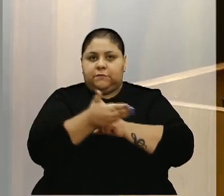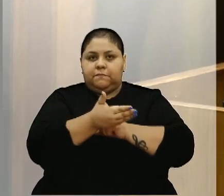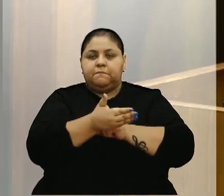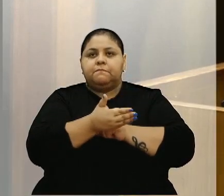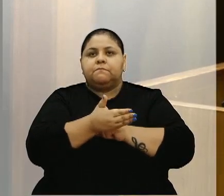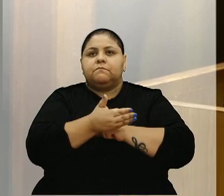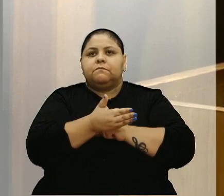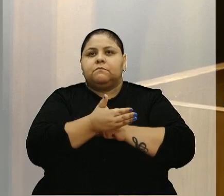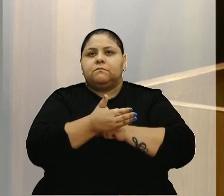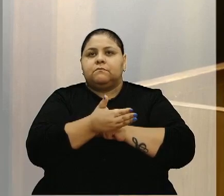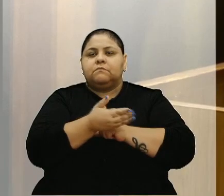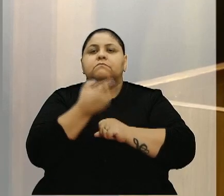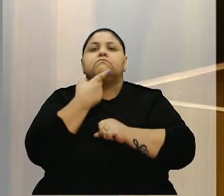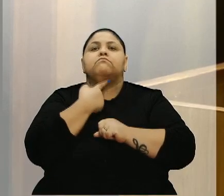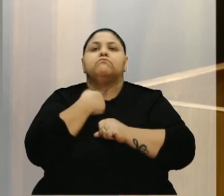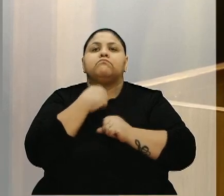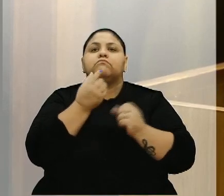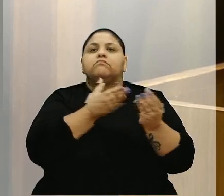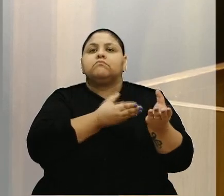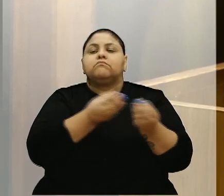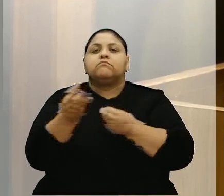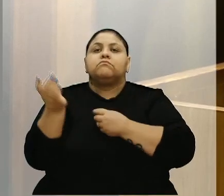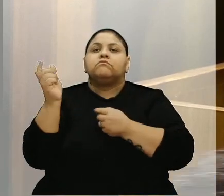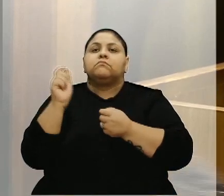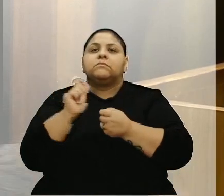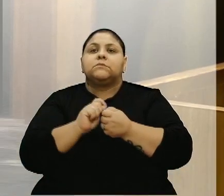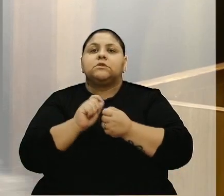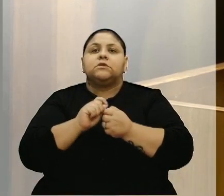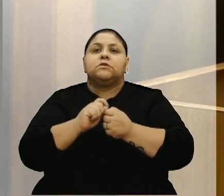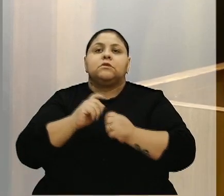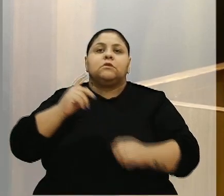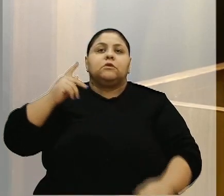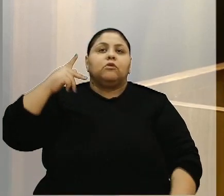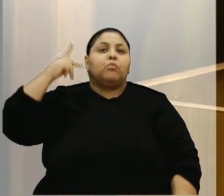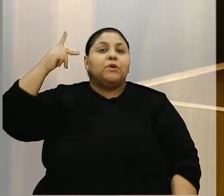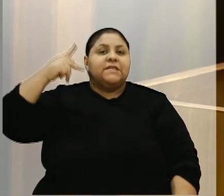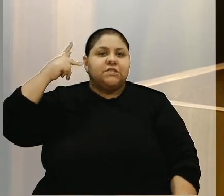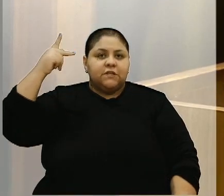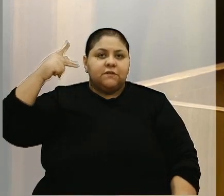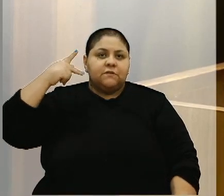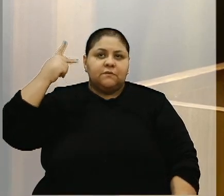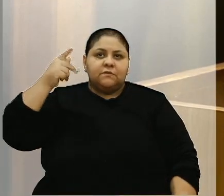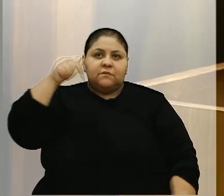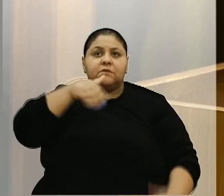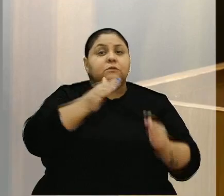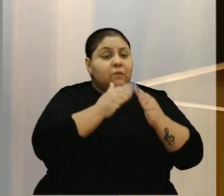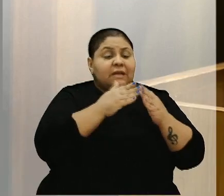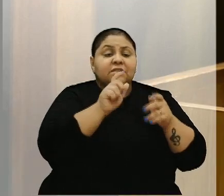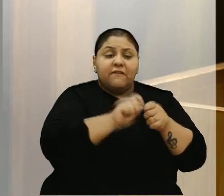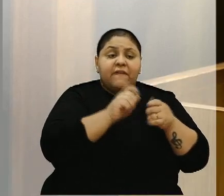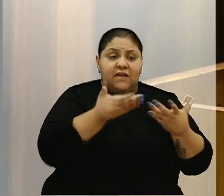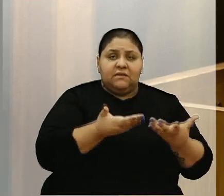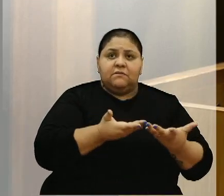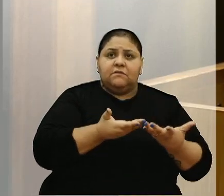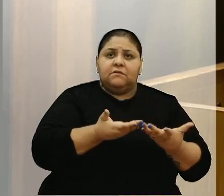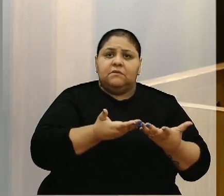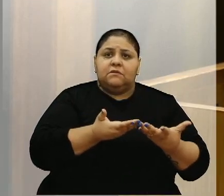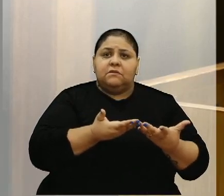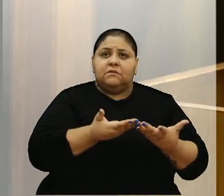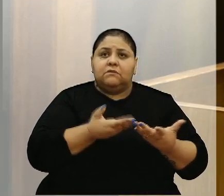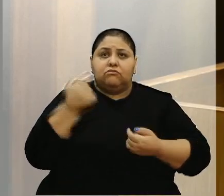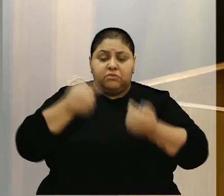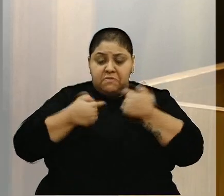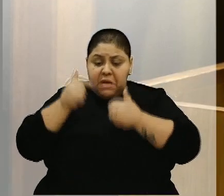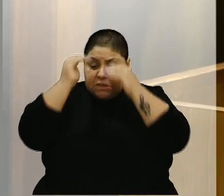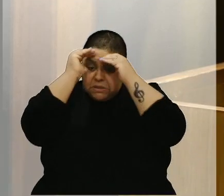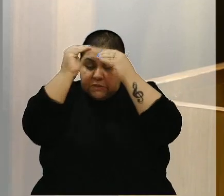vereador. Gostaria muito que fizessem política. E essa casa faz. Os debates são